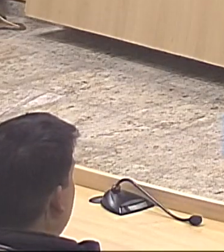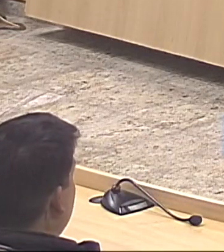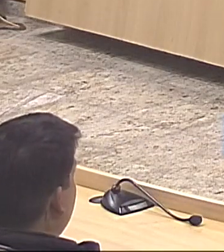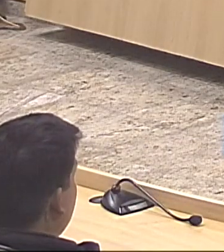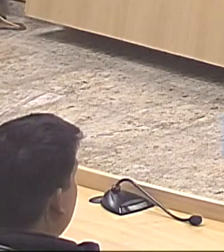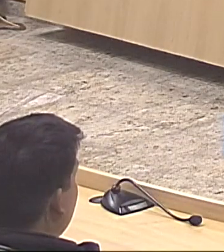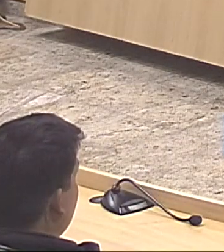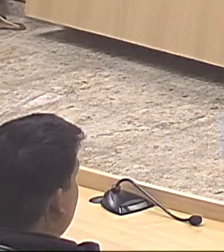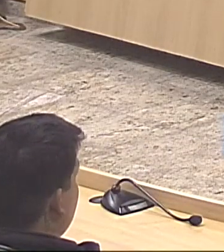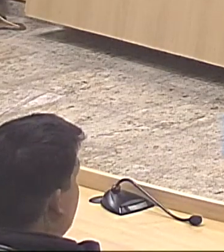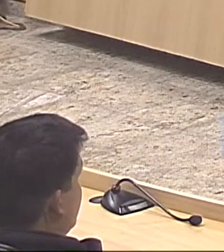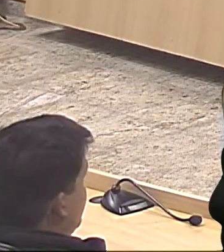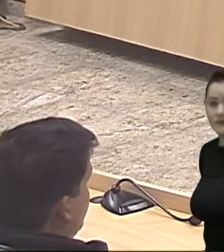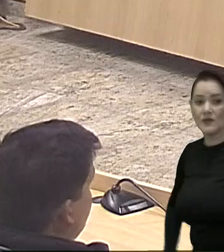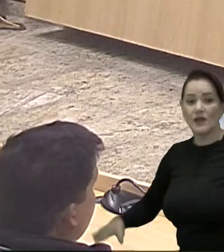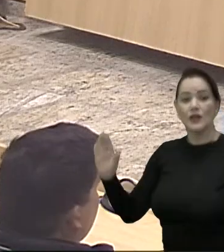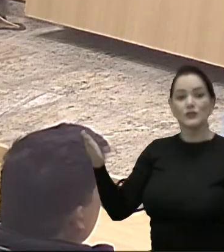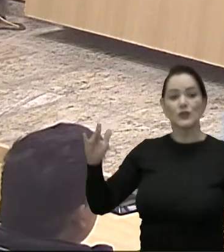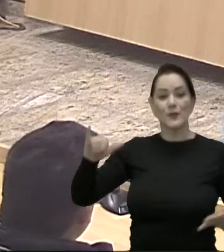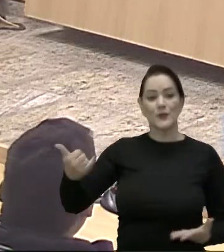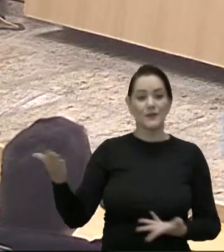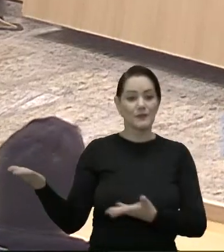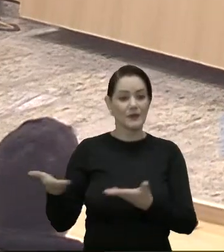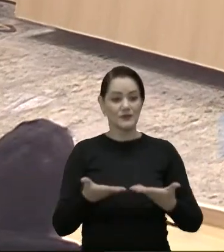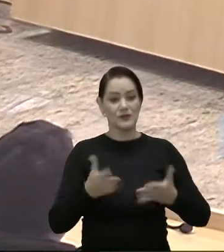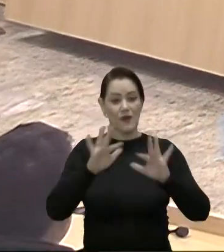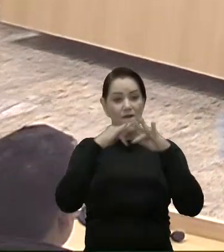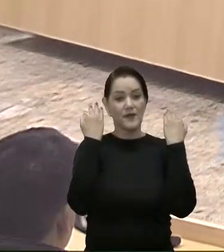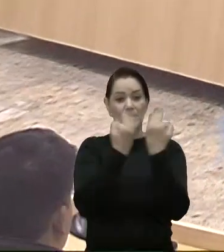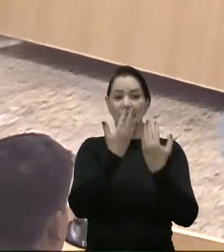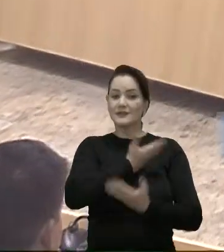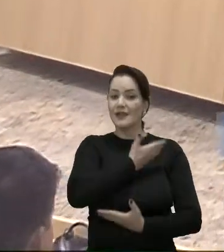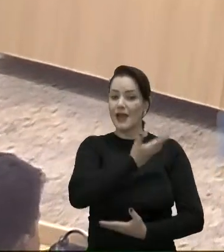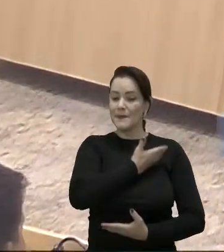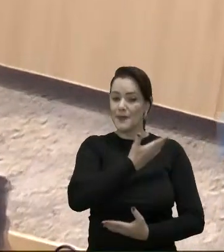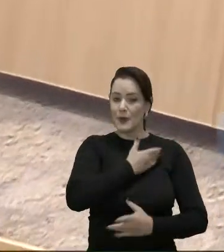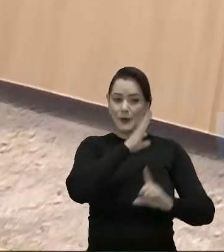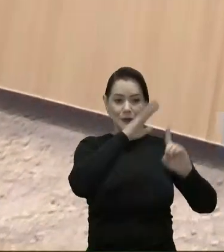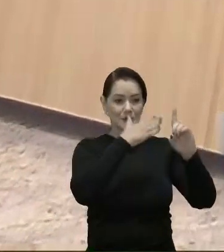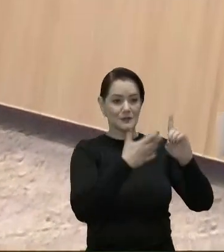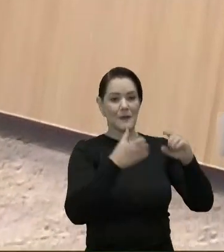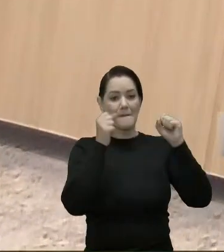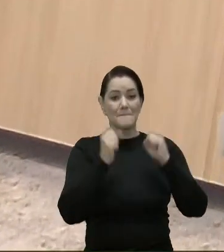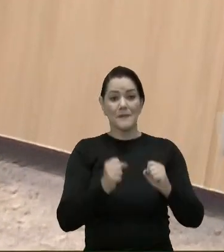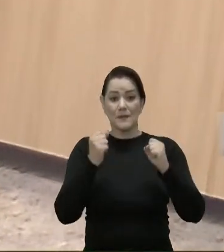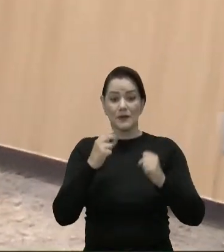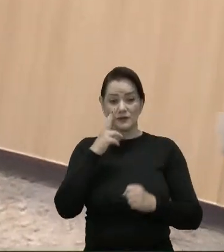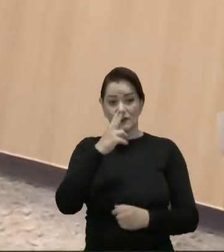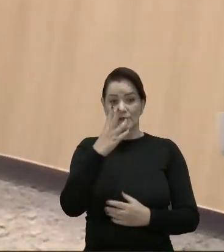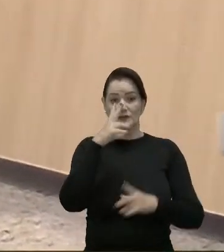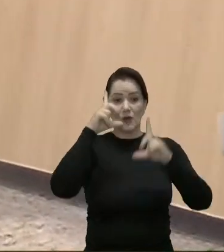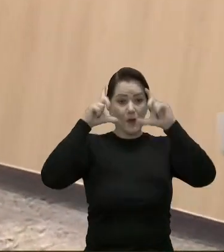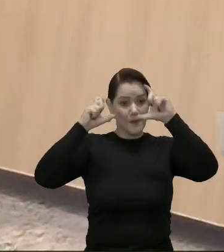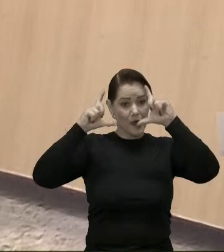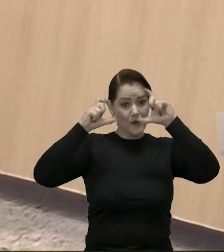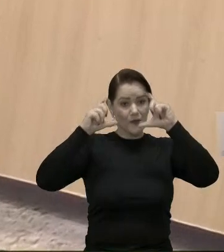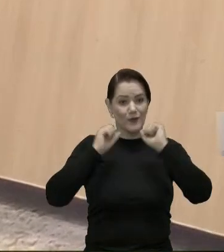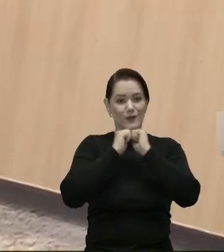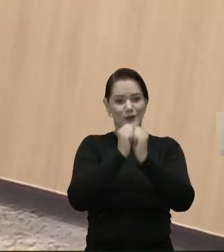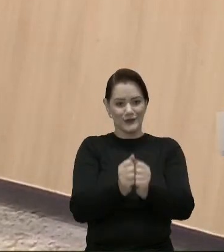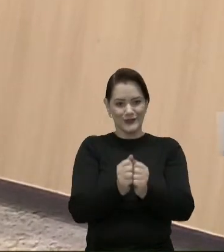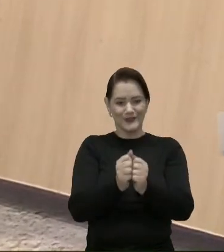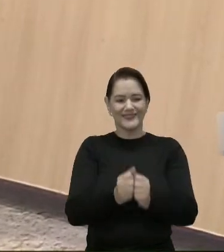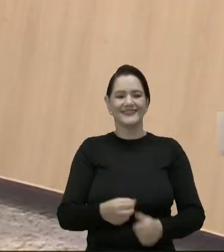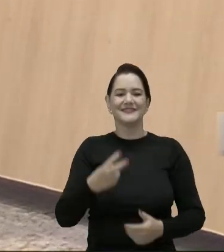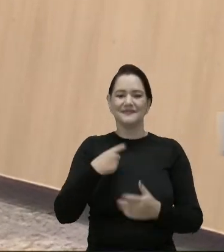Nós já aproveitamos aqui para convidar também todos os familiares e amigos do homenageado para que possam vir fazer uma foto com ele e eternizar